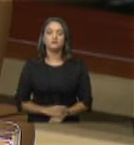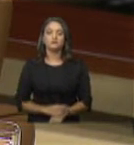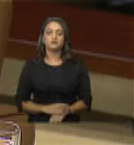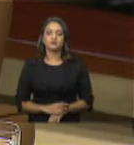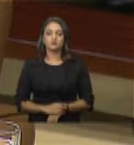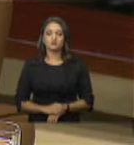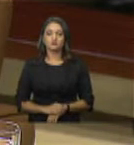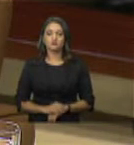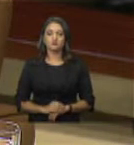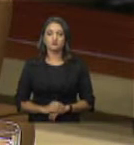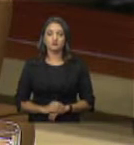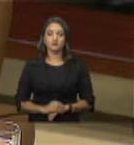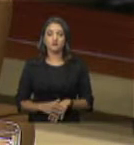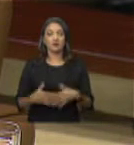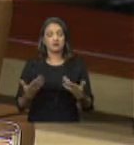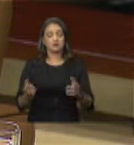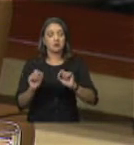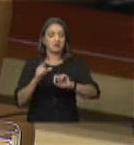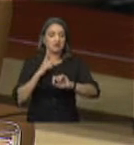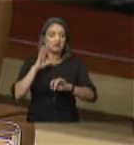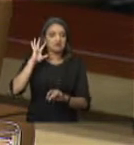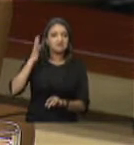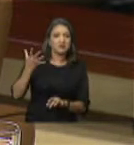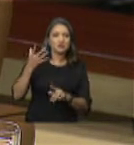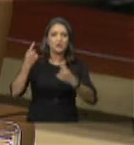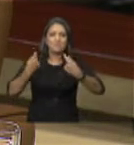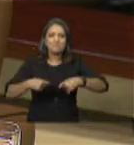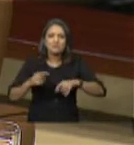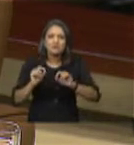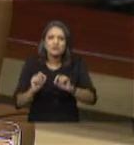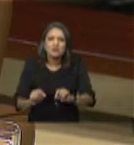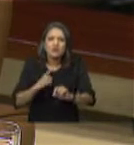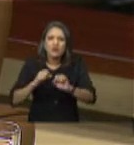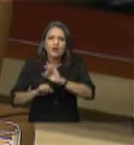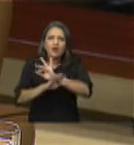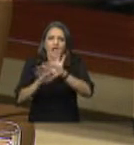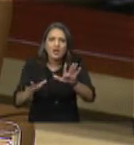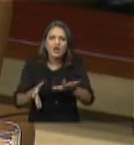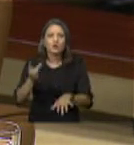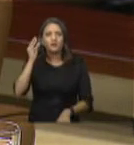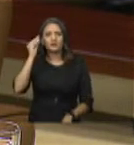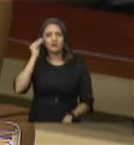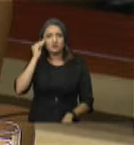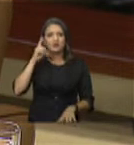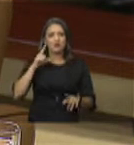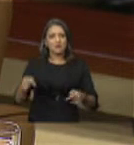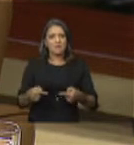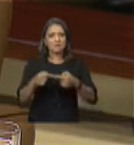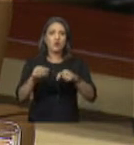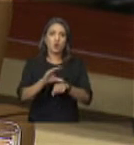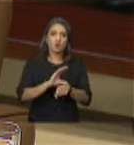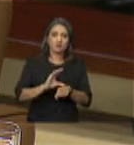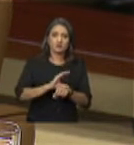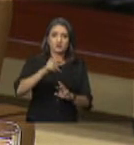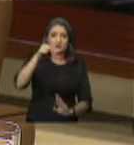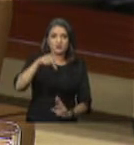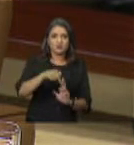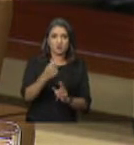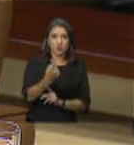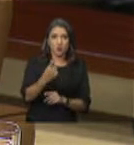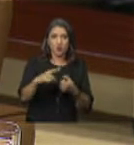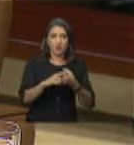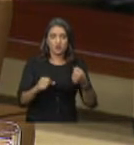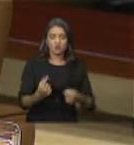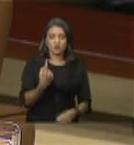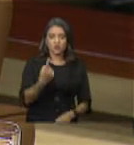portanto ali sua excelência sentou precisamente o entendimento da constitucionalidade do inciso primeiro do